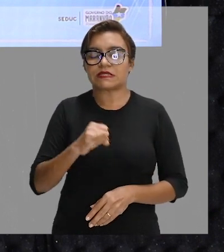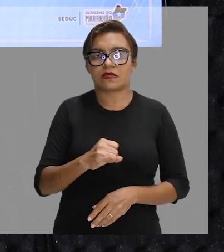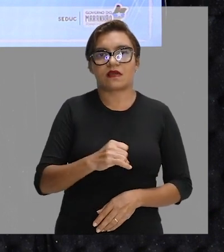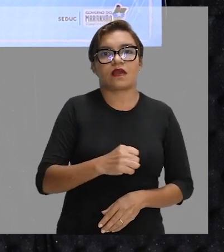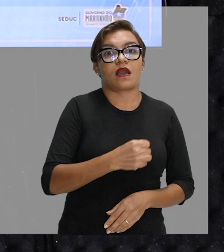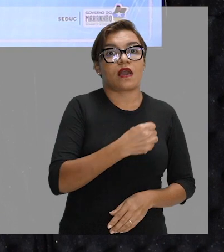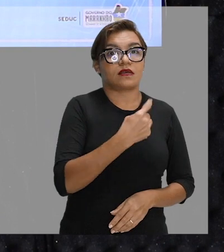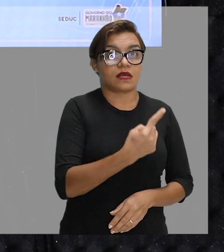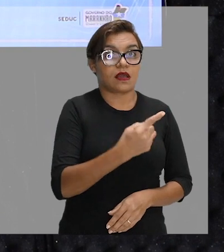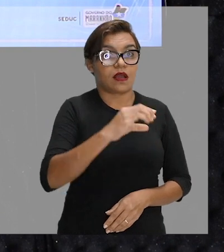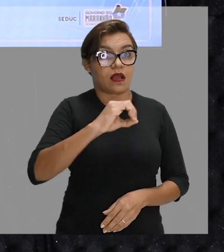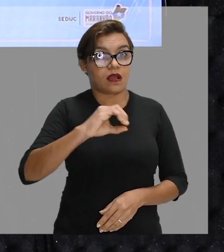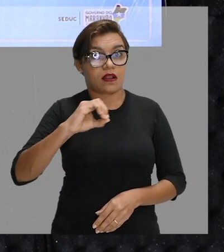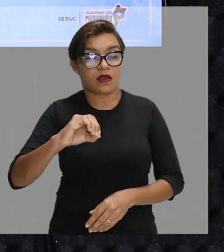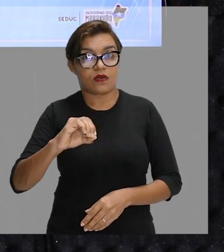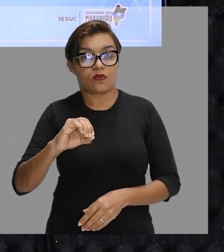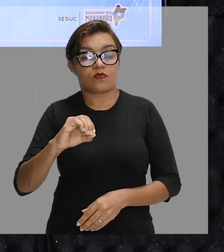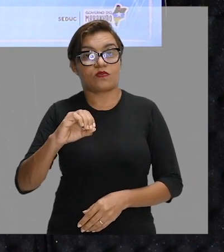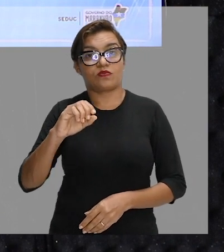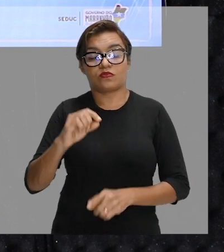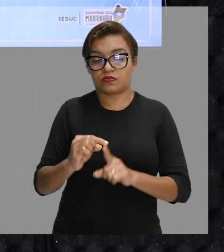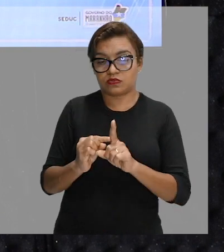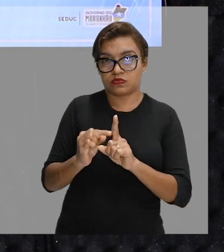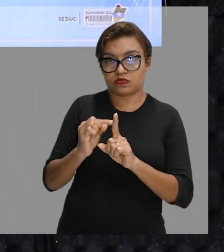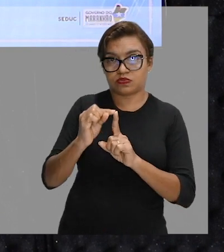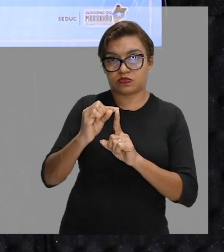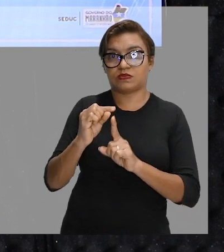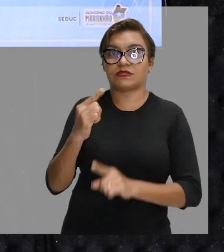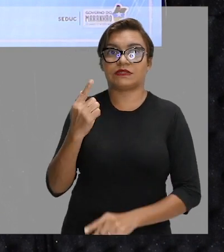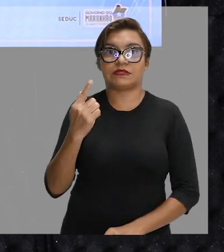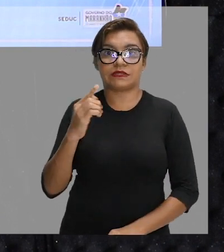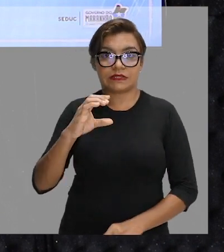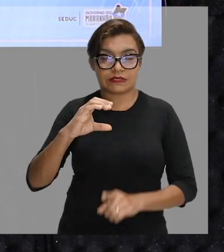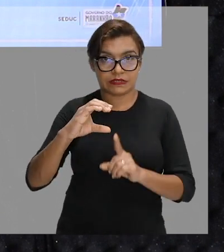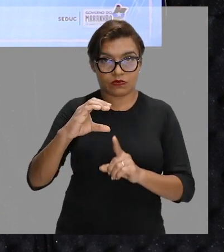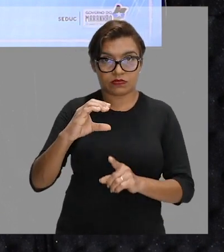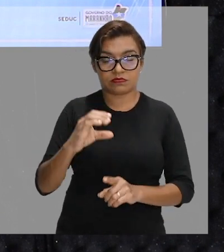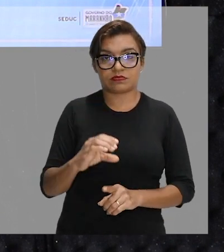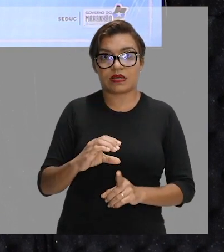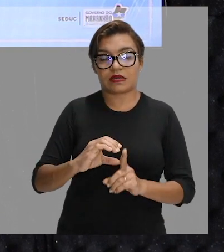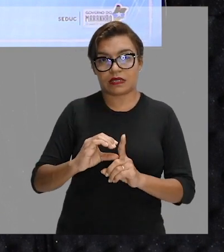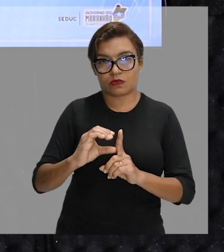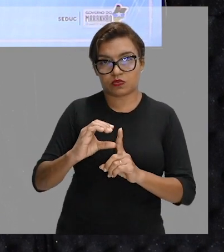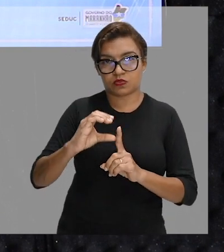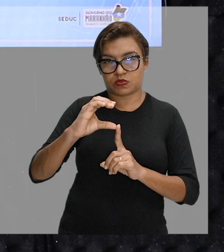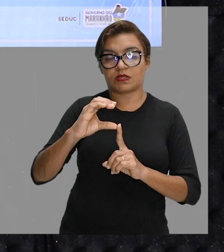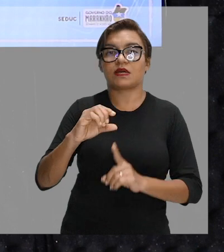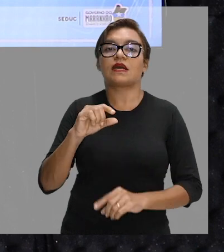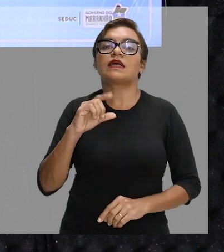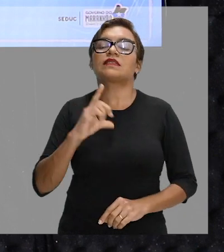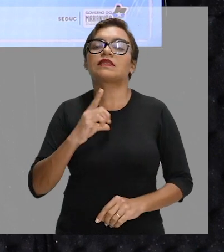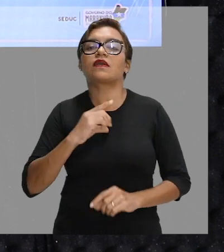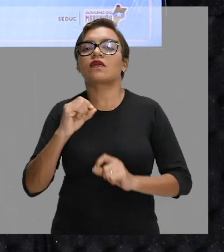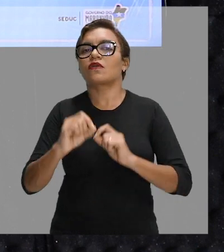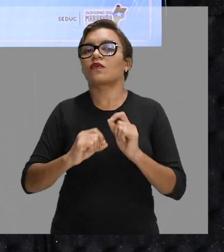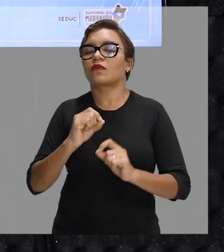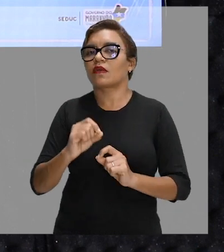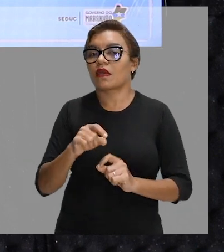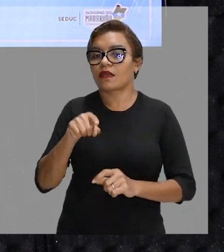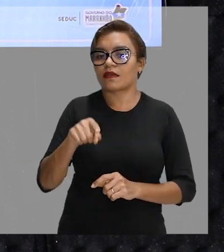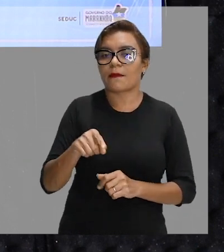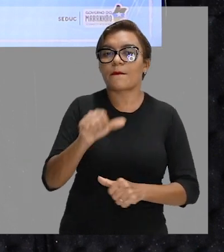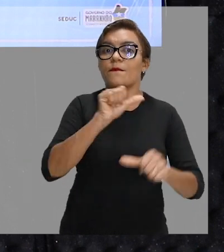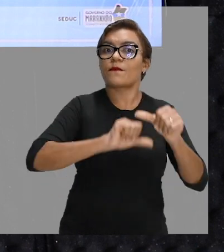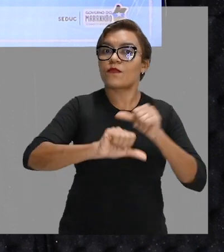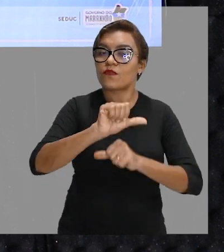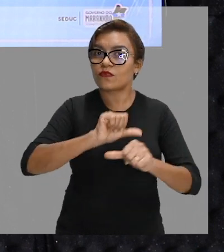que vai acontecer? A água vai passar para o estado gasoso, certo? Então, isso vai alterar o gosto, o cheiro,